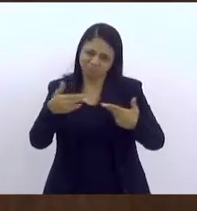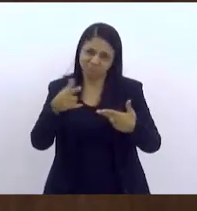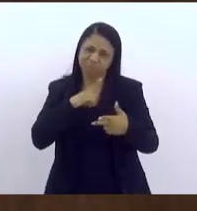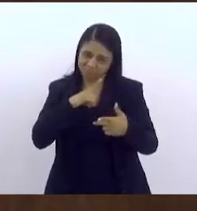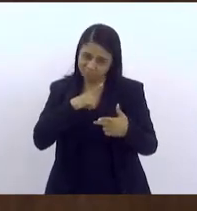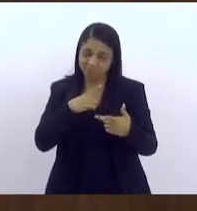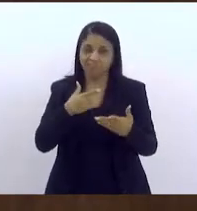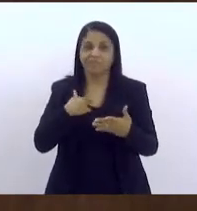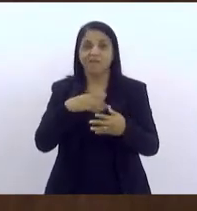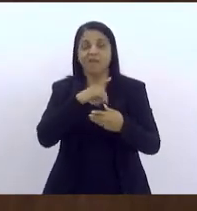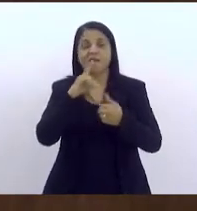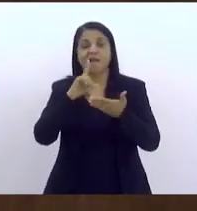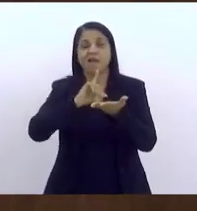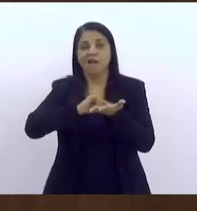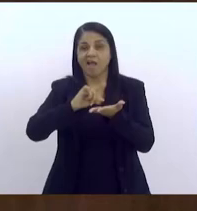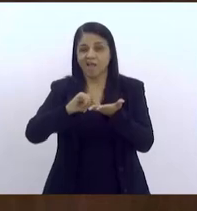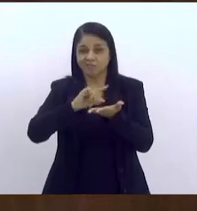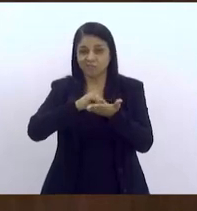quarto